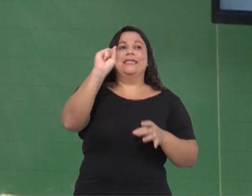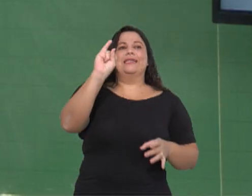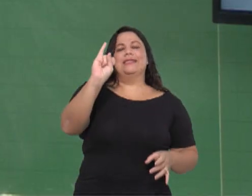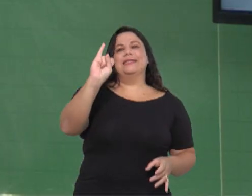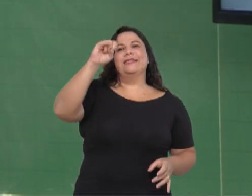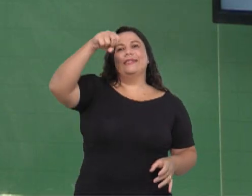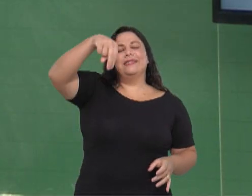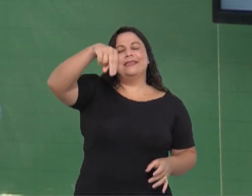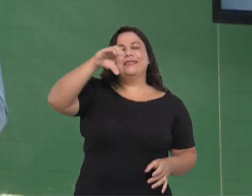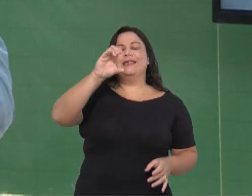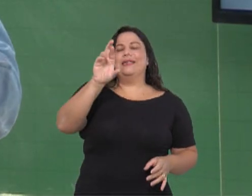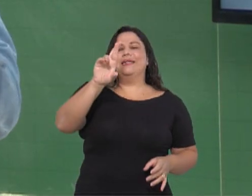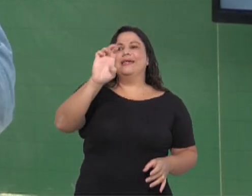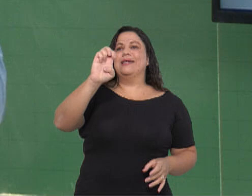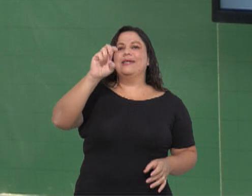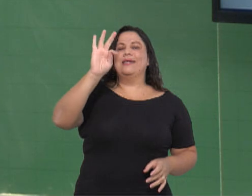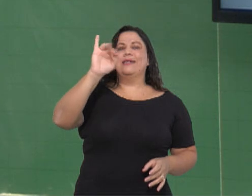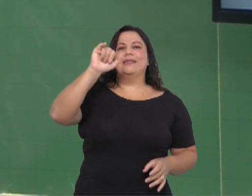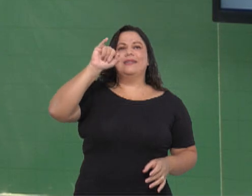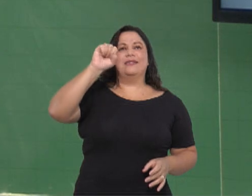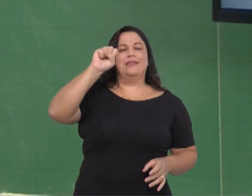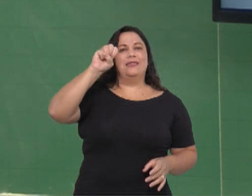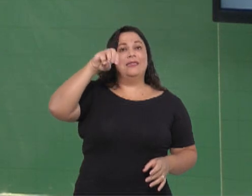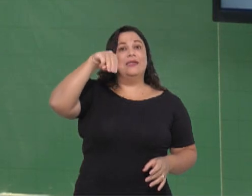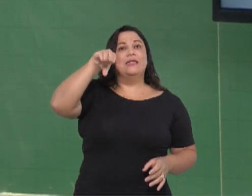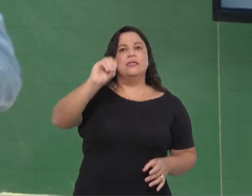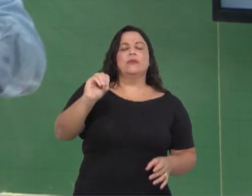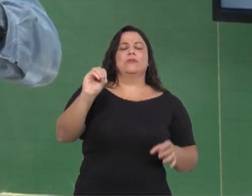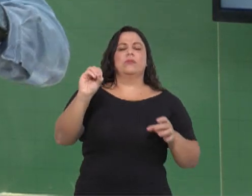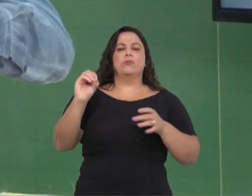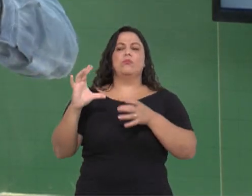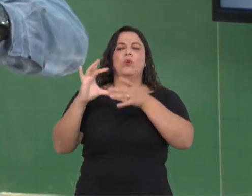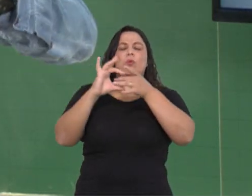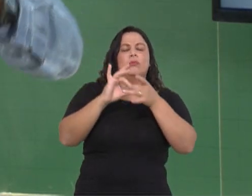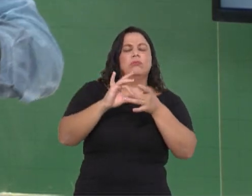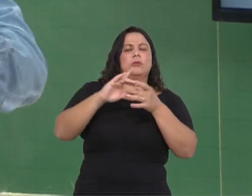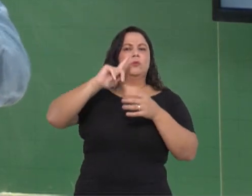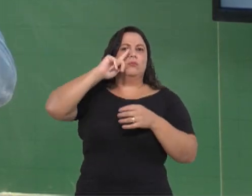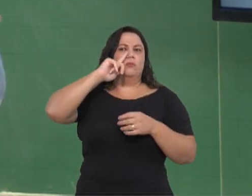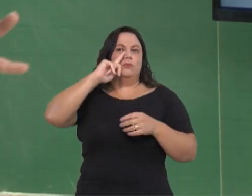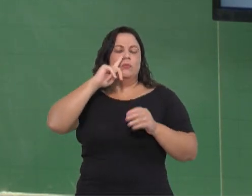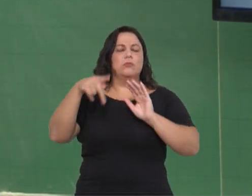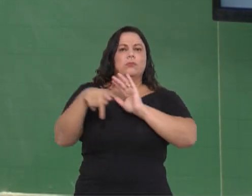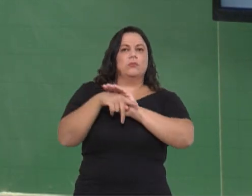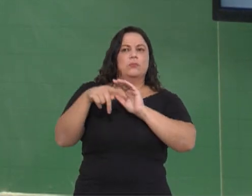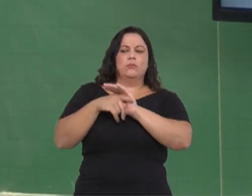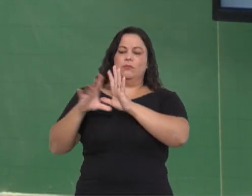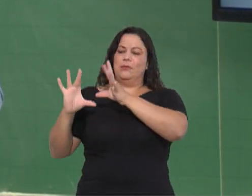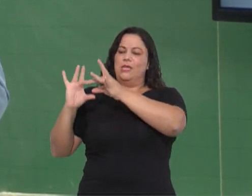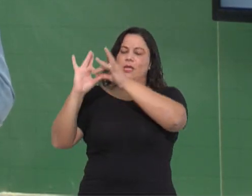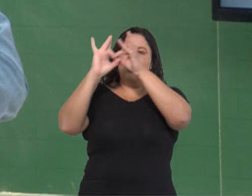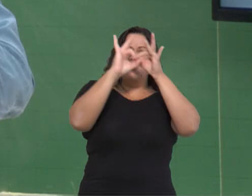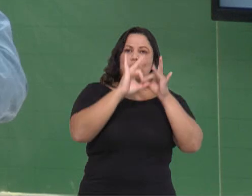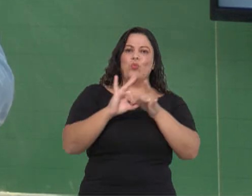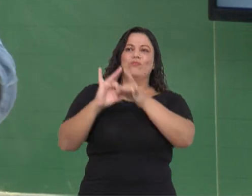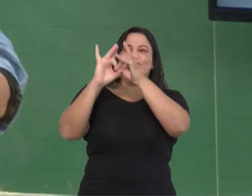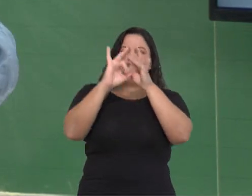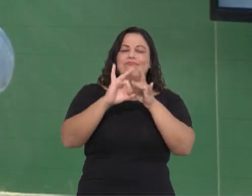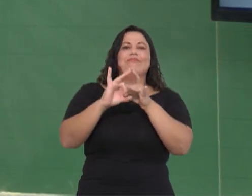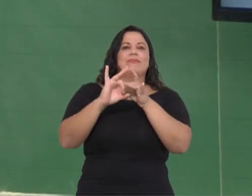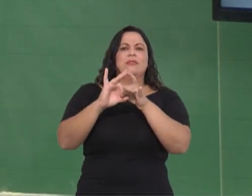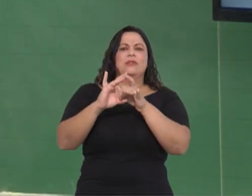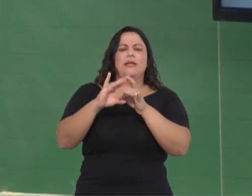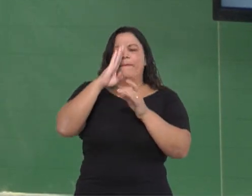Bom, sincretismo, sim, é uma palavra que vem do grego, unir. Significa que, principalmente aqui no Brasil, existe